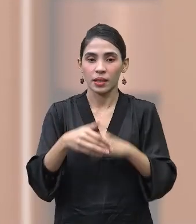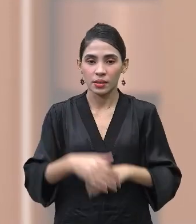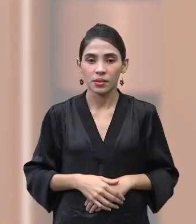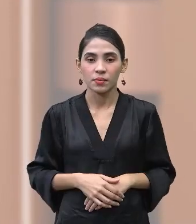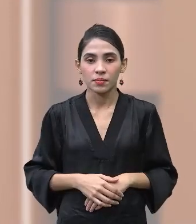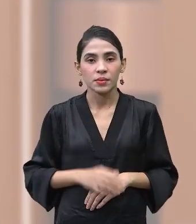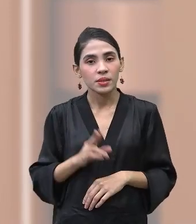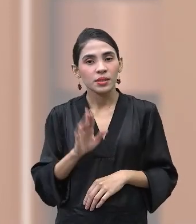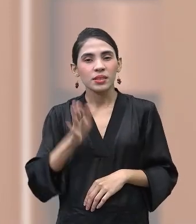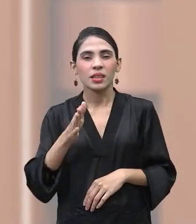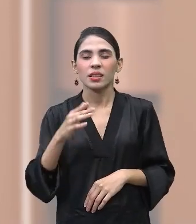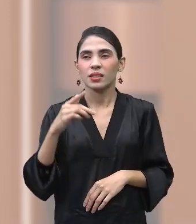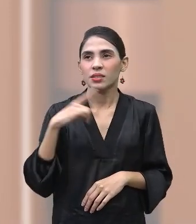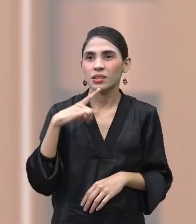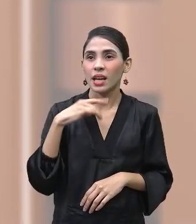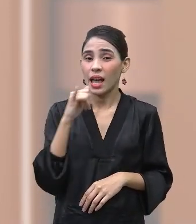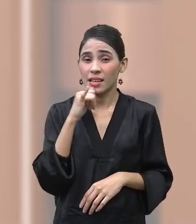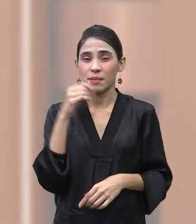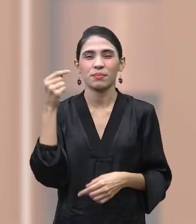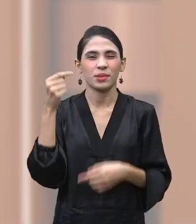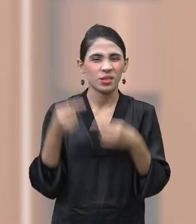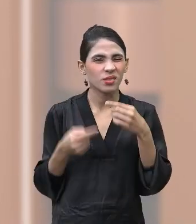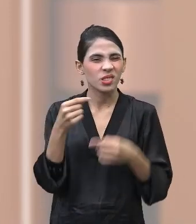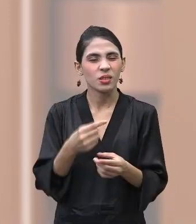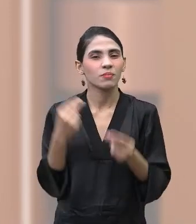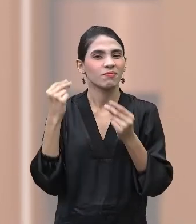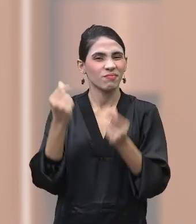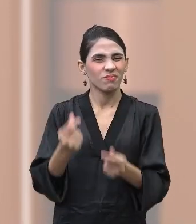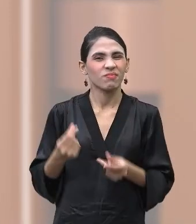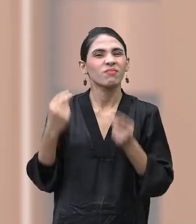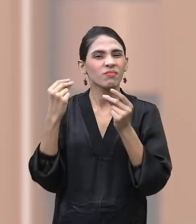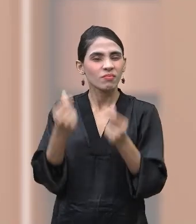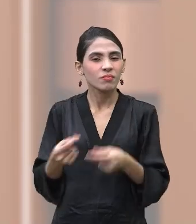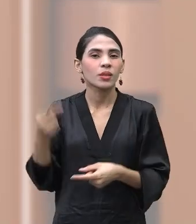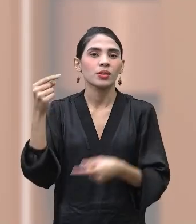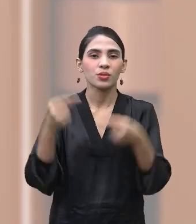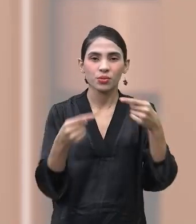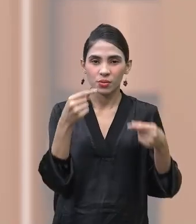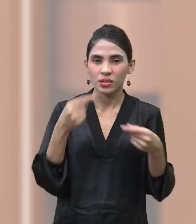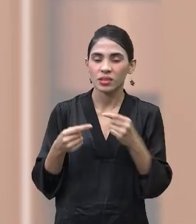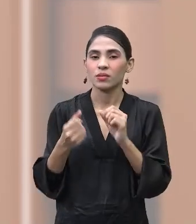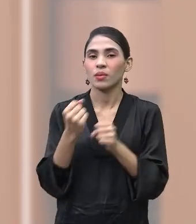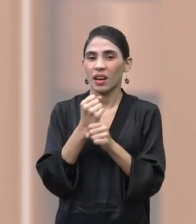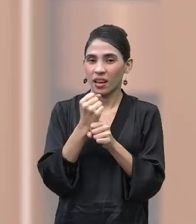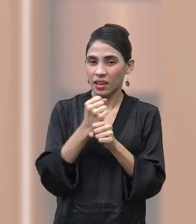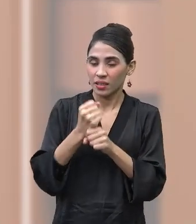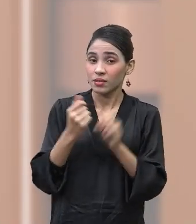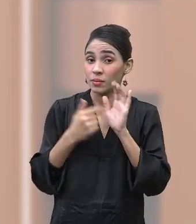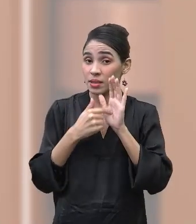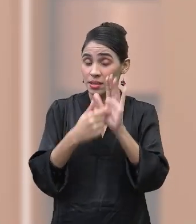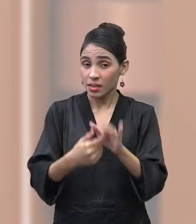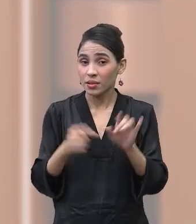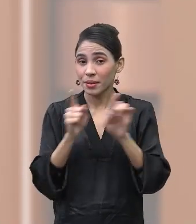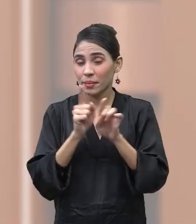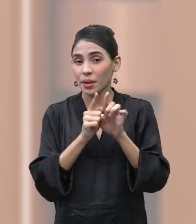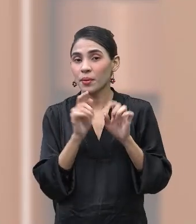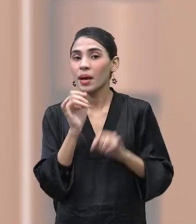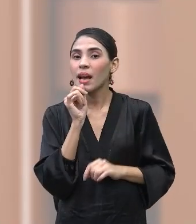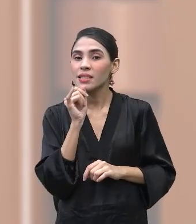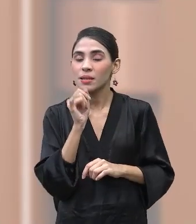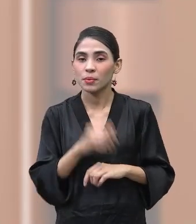ela já vinha sendo ali debatida, já vinha sendo discutida, né, trazendo aí à tona a